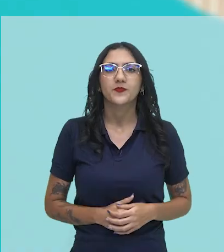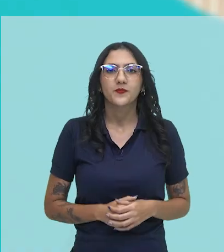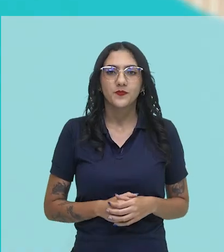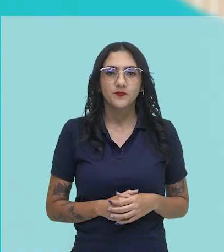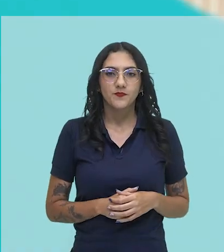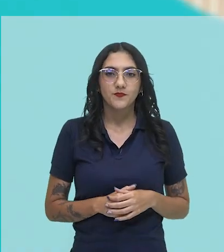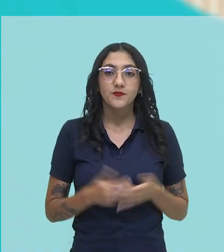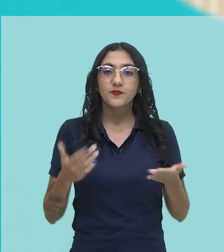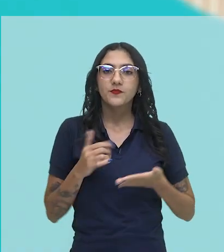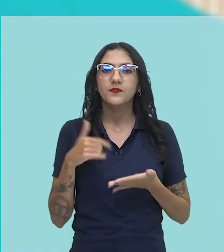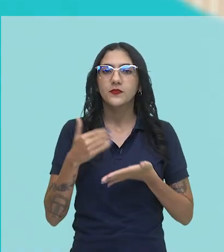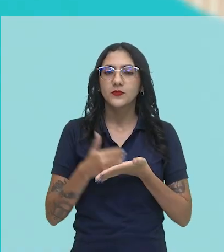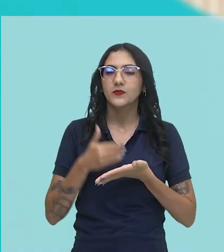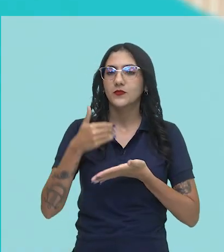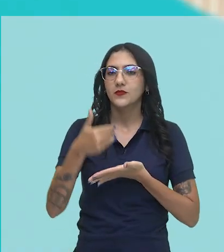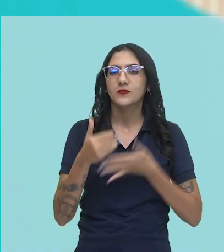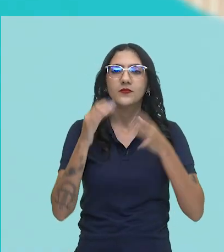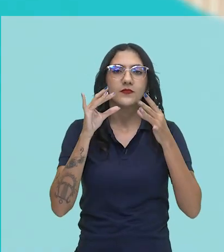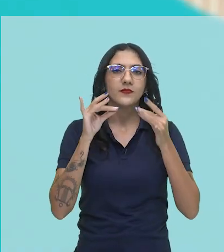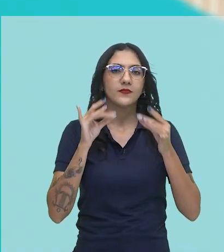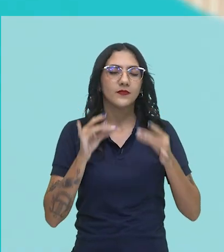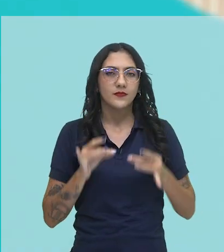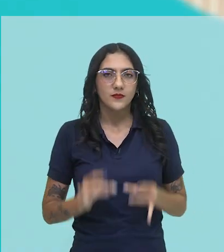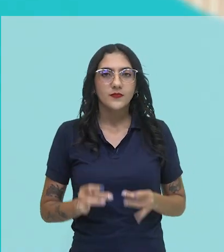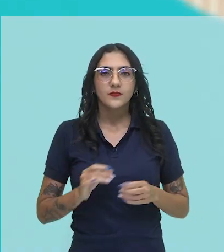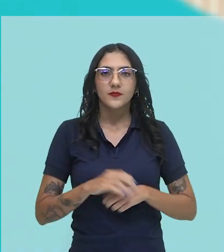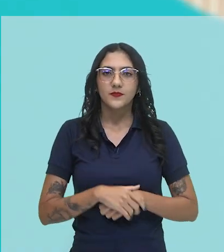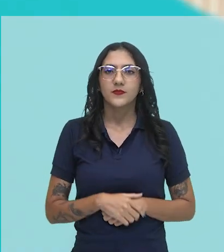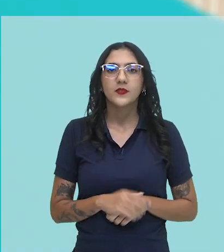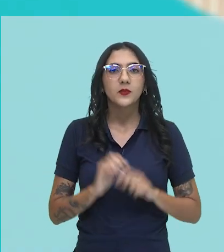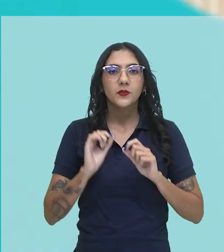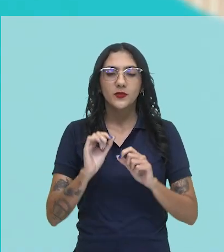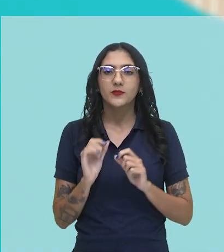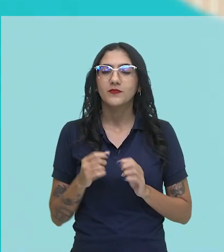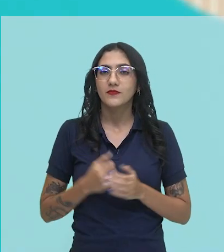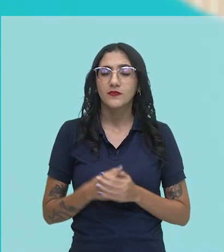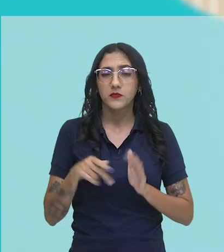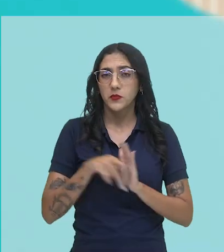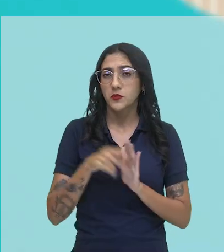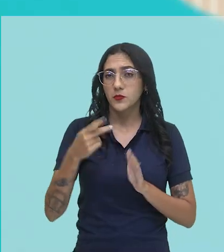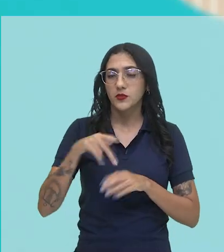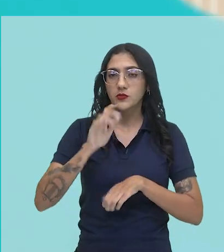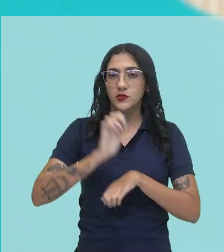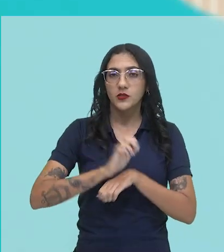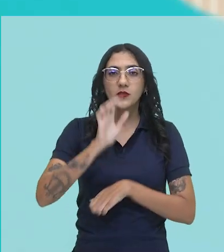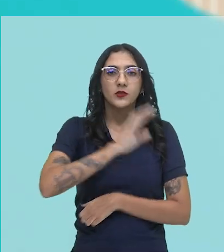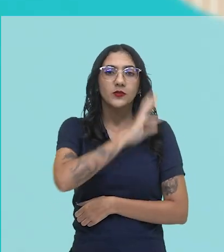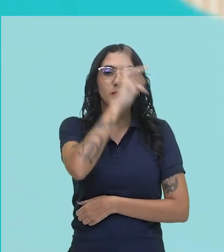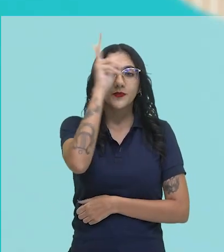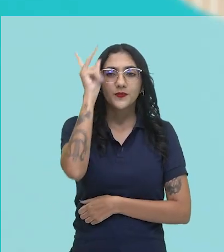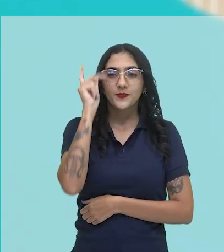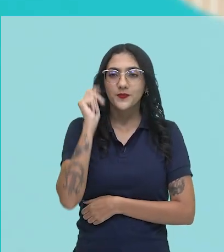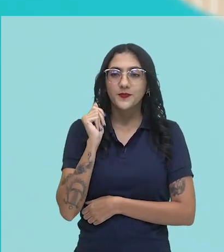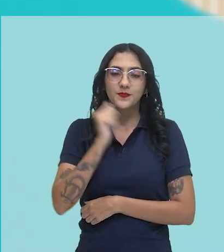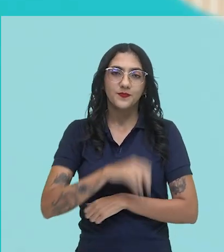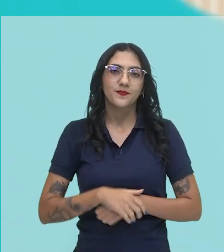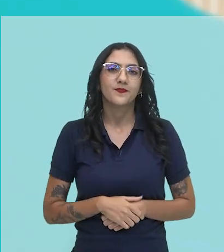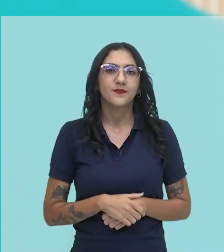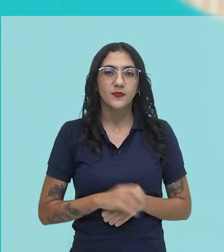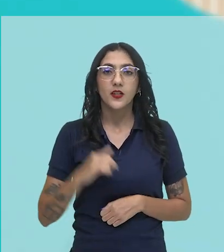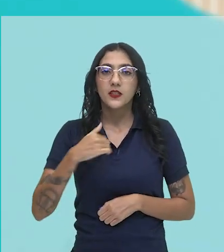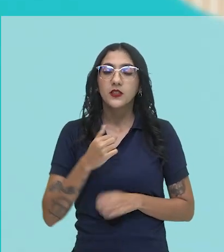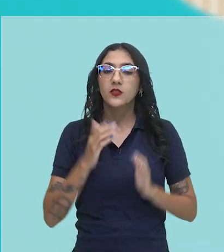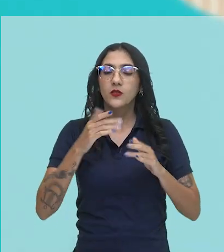vamos iniciar falando aqui um pouquinho do nosso estado, Amazonas. Mais especificamente, vamos falar da